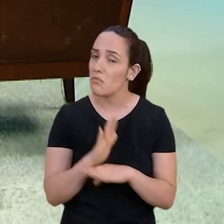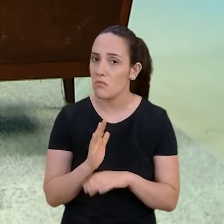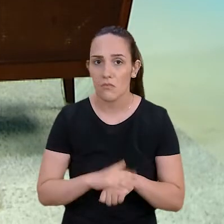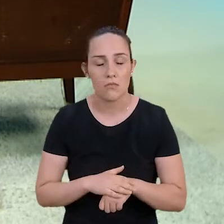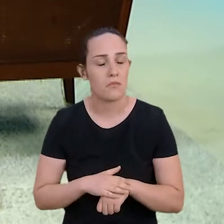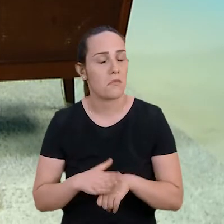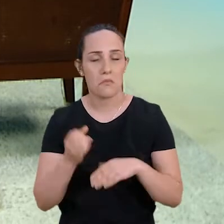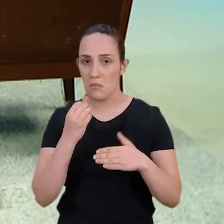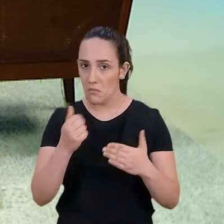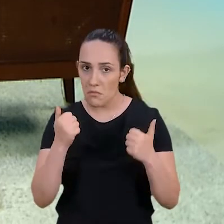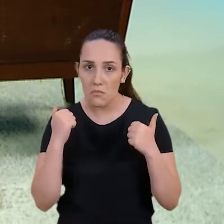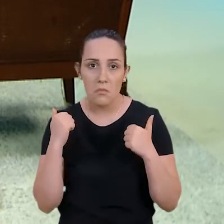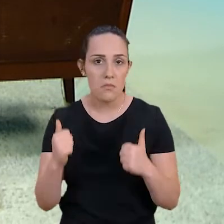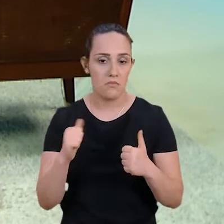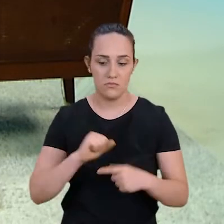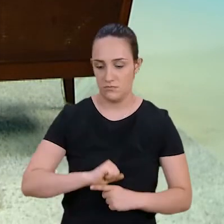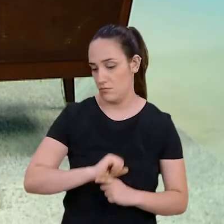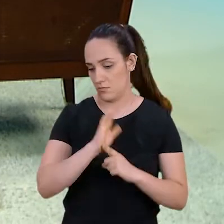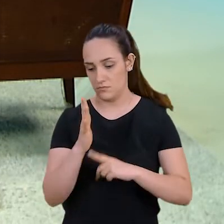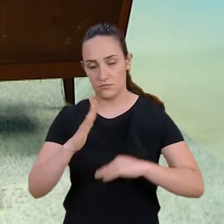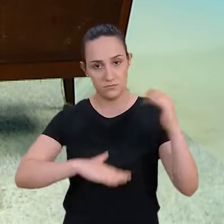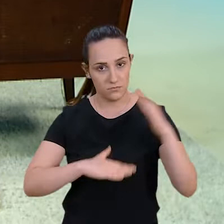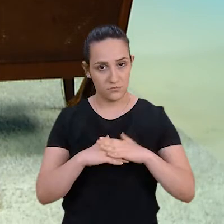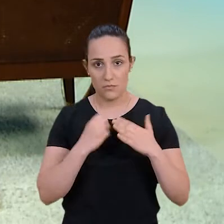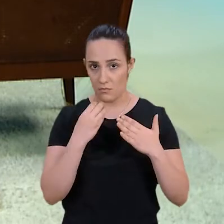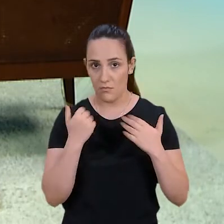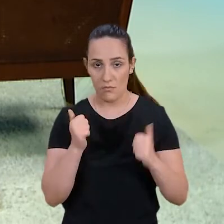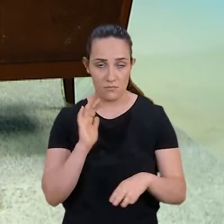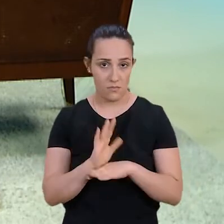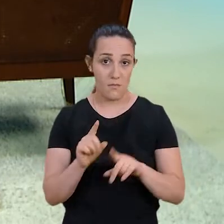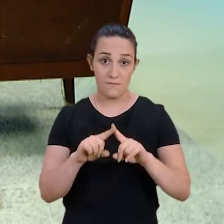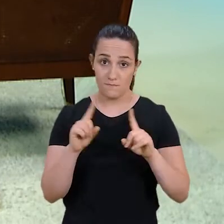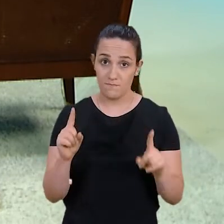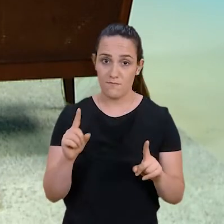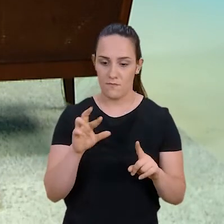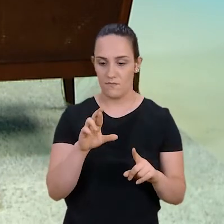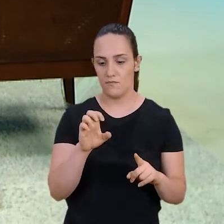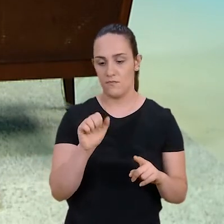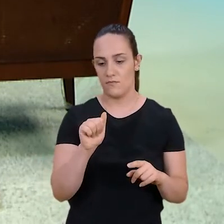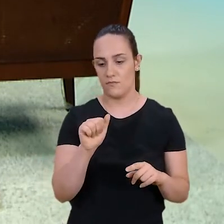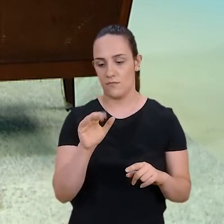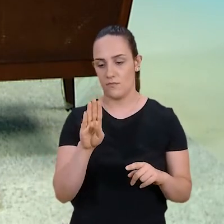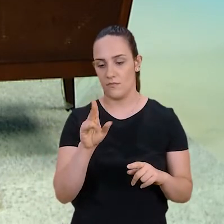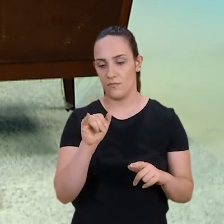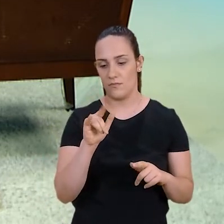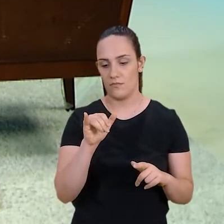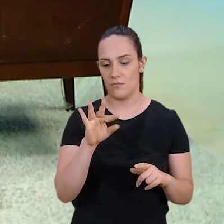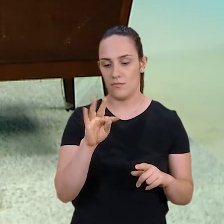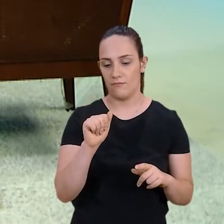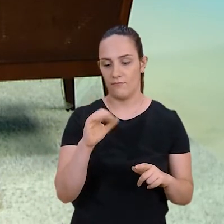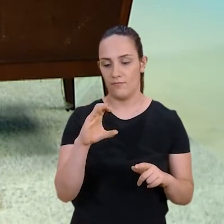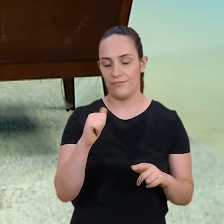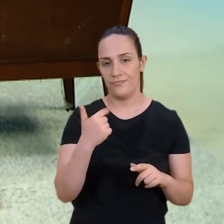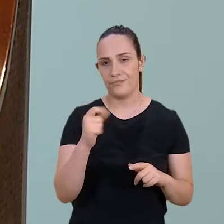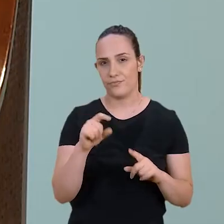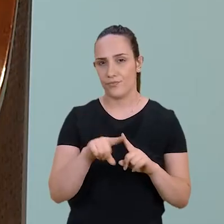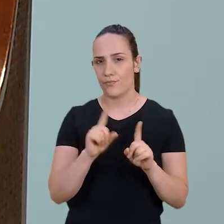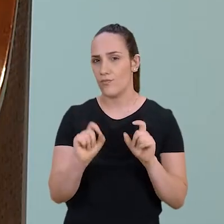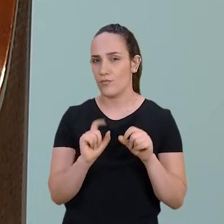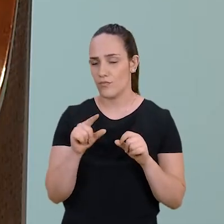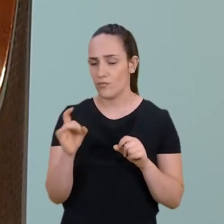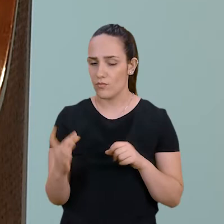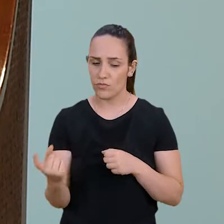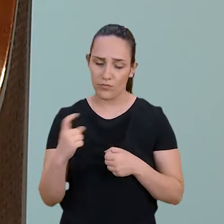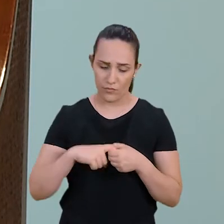nós temos um bom tratamento multiprofissional de reabilitação. Mas só que, para essas patologias, vai além da reabilitação. A